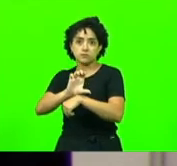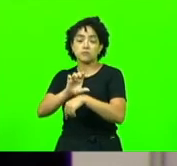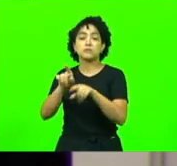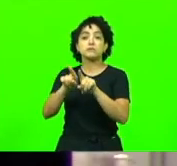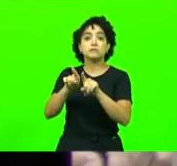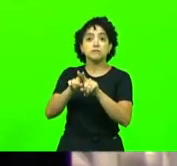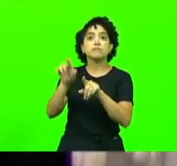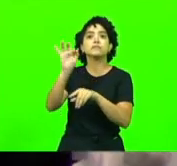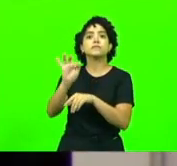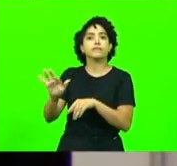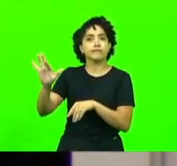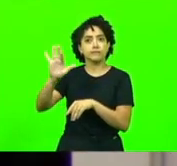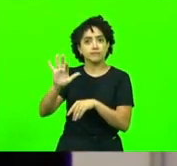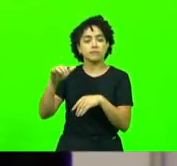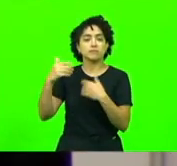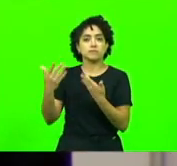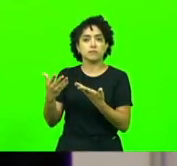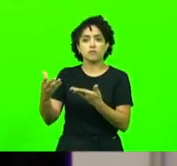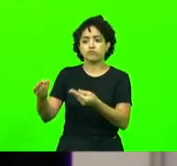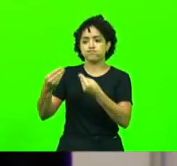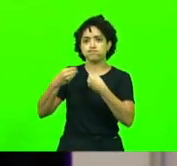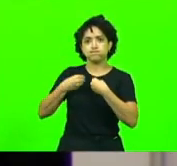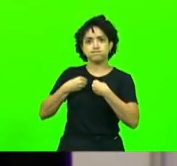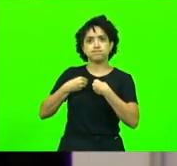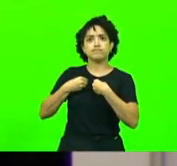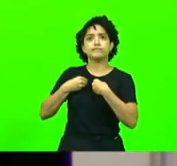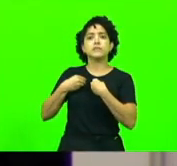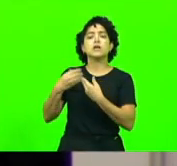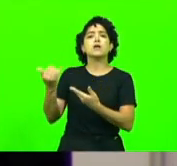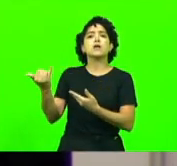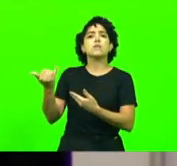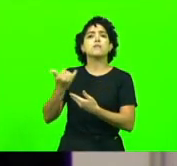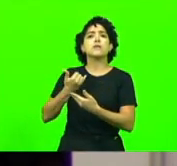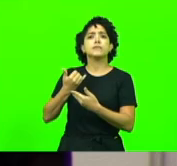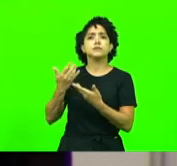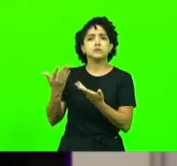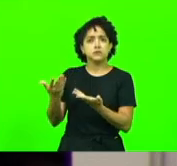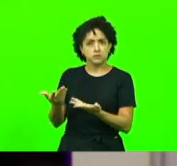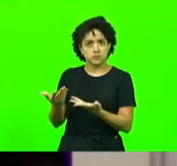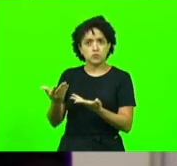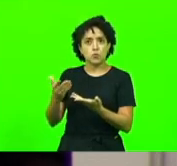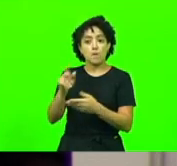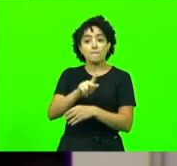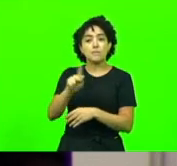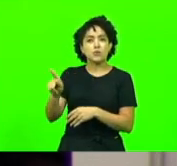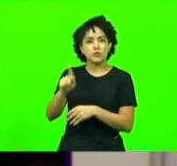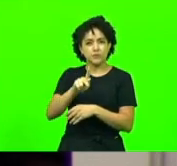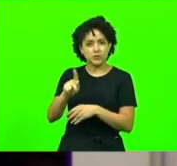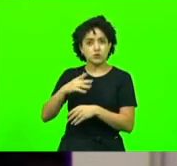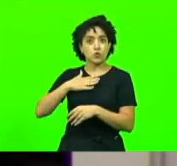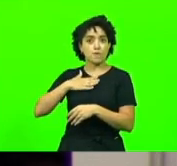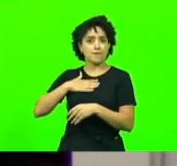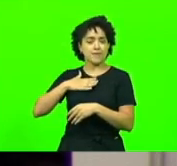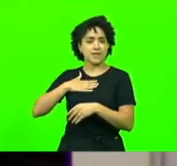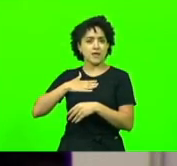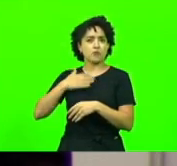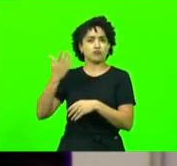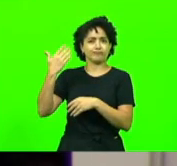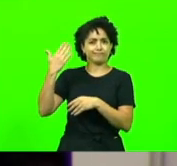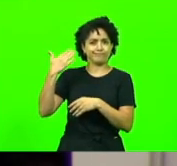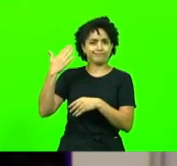Constituição Federal. Acabei de receber uma mensagem de um ex-professor meu, foi meu professor na